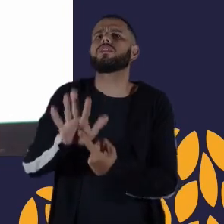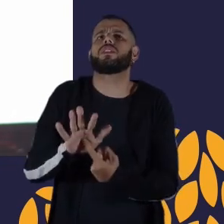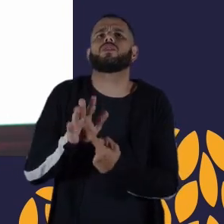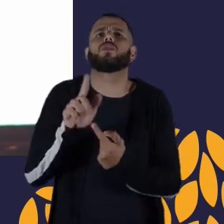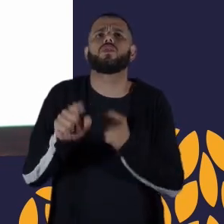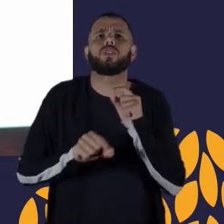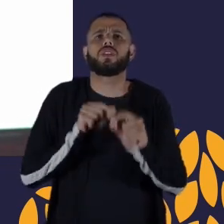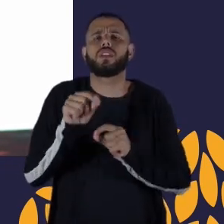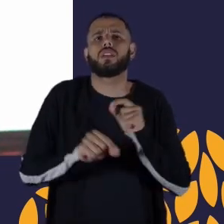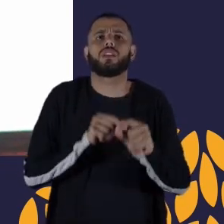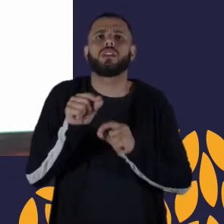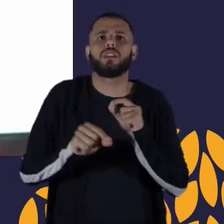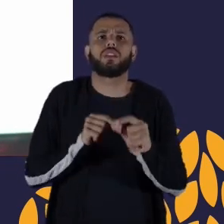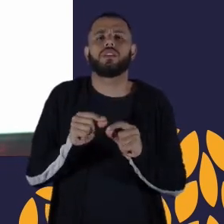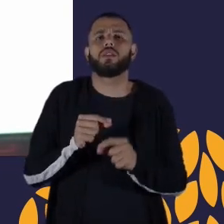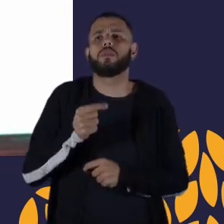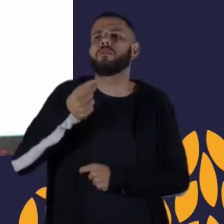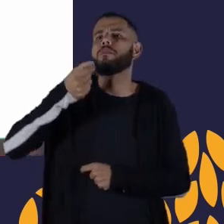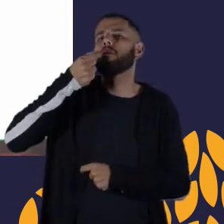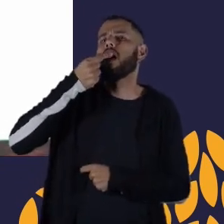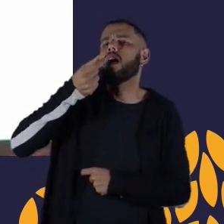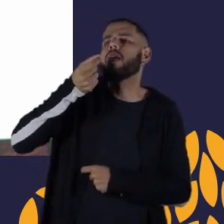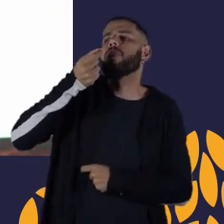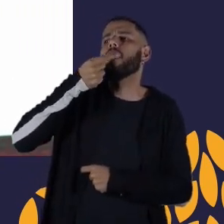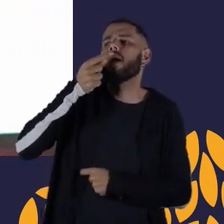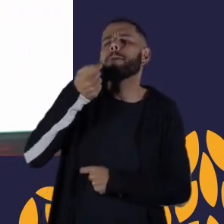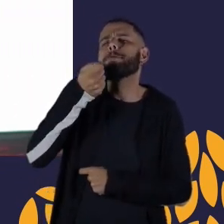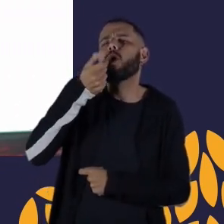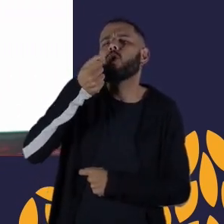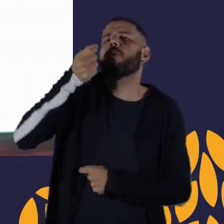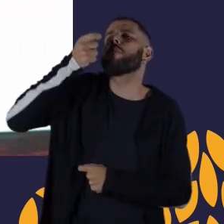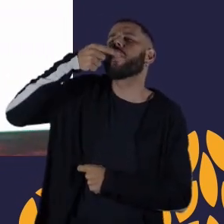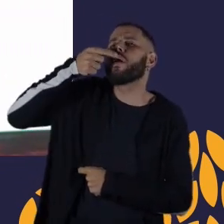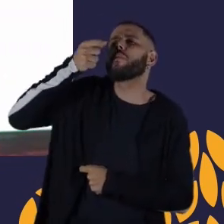que doses baixas de THC,